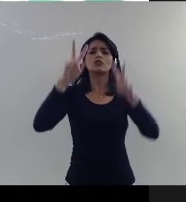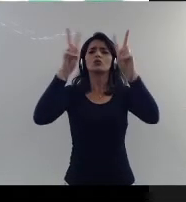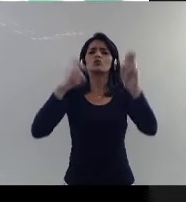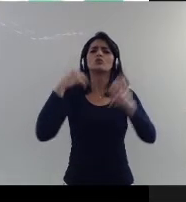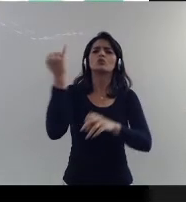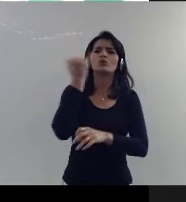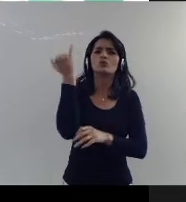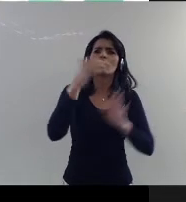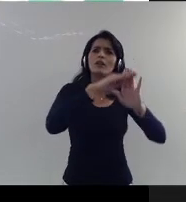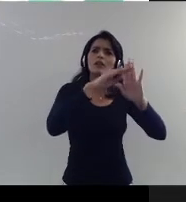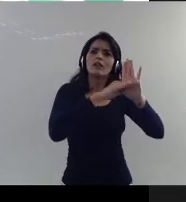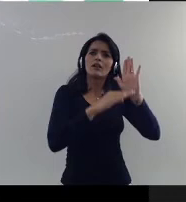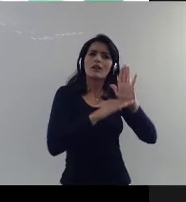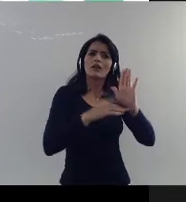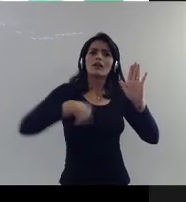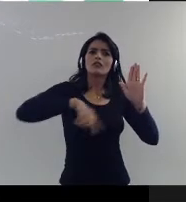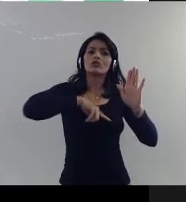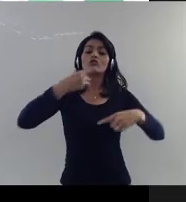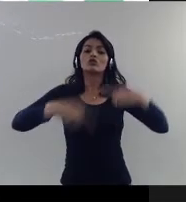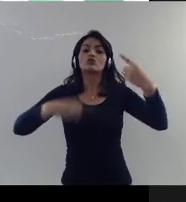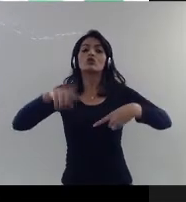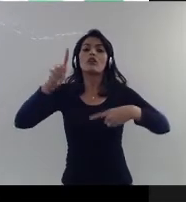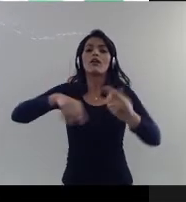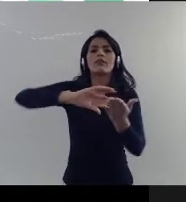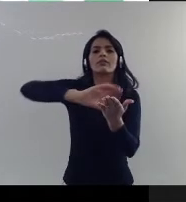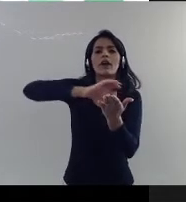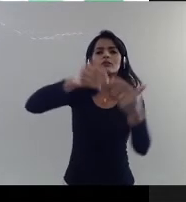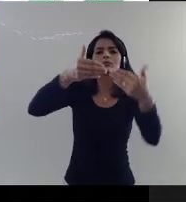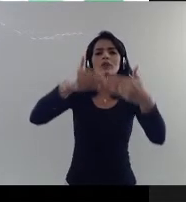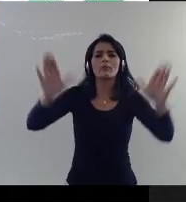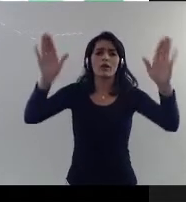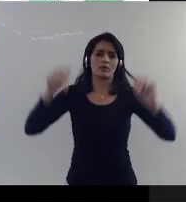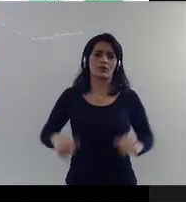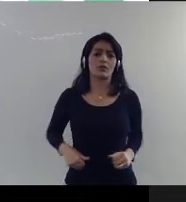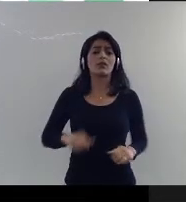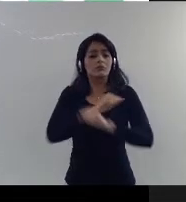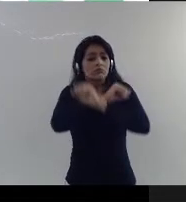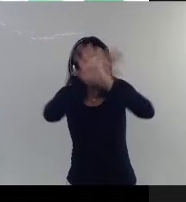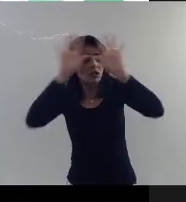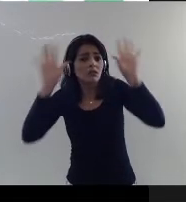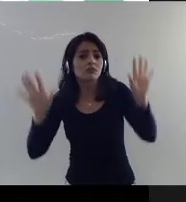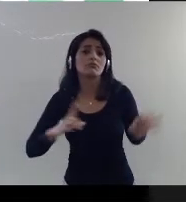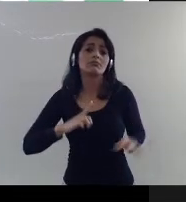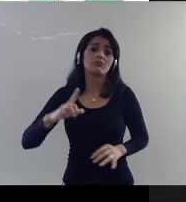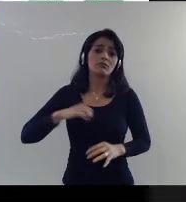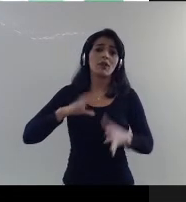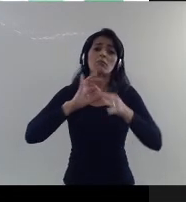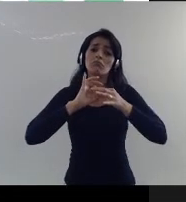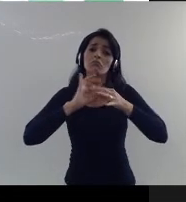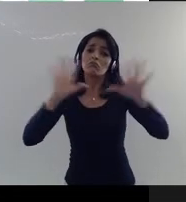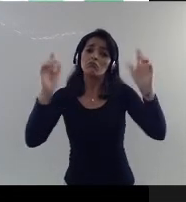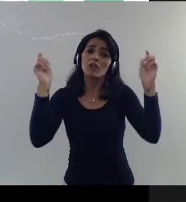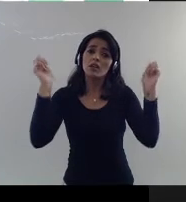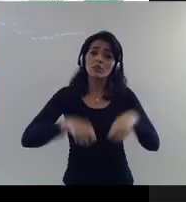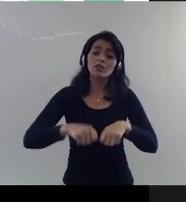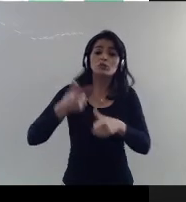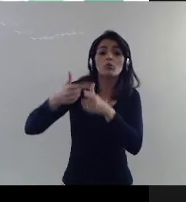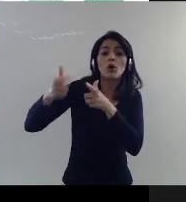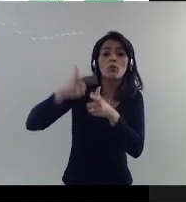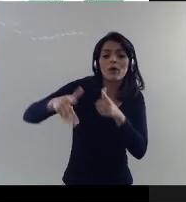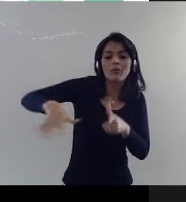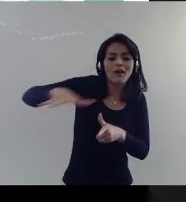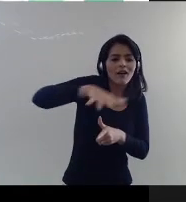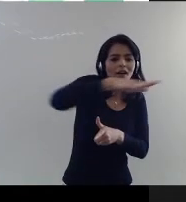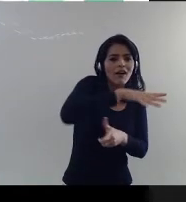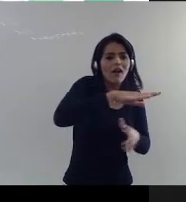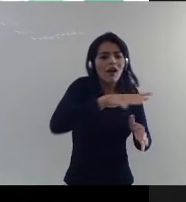pauta importante para a gente discutir é essa de dados abertos, porque isso gera transparência, permite entender os problemas da